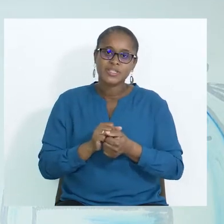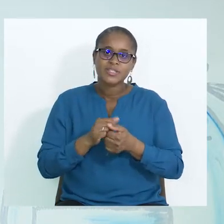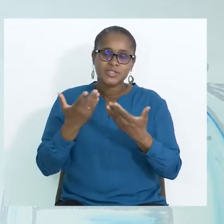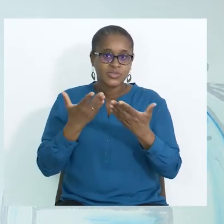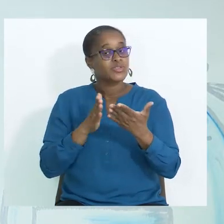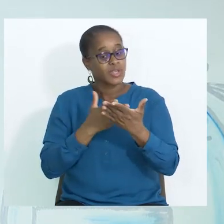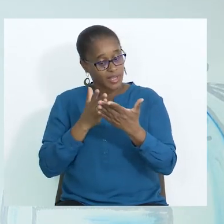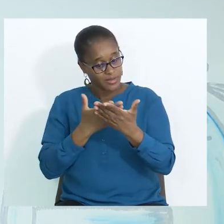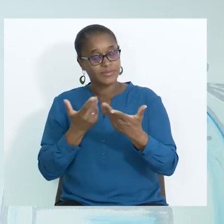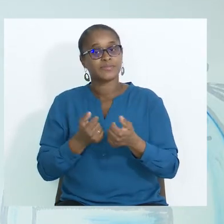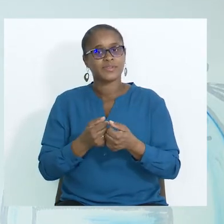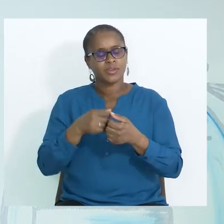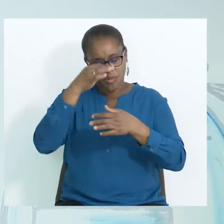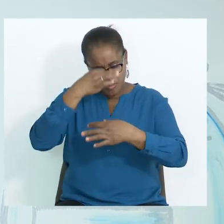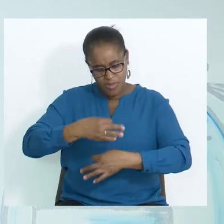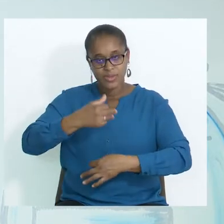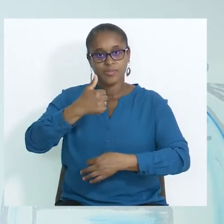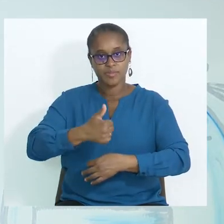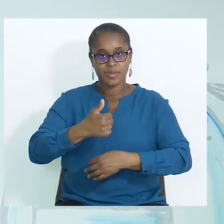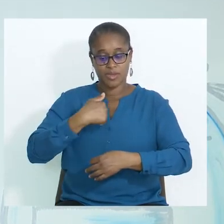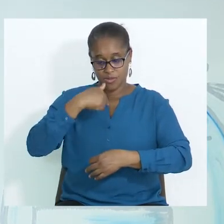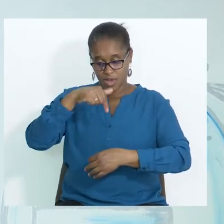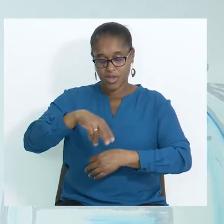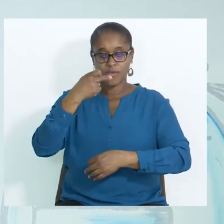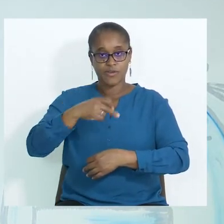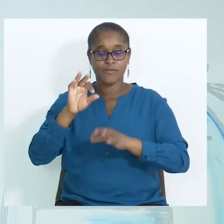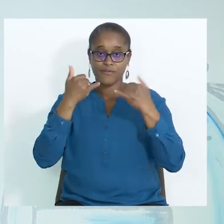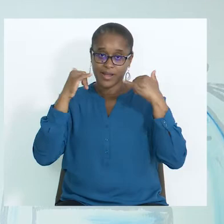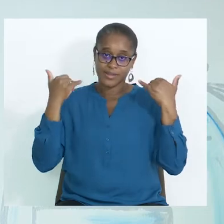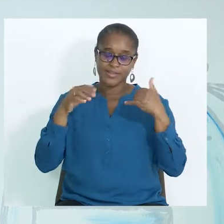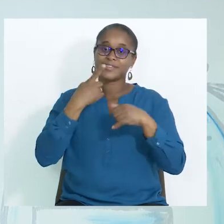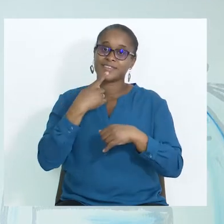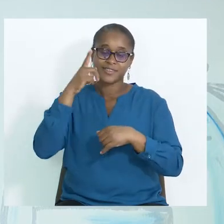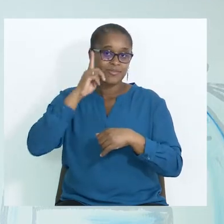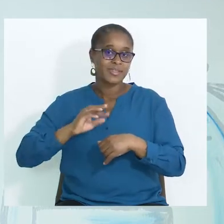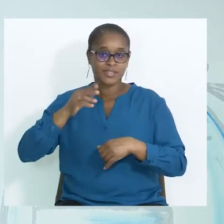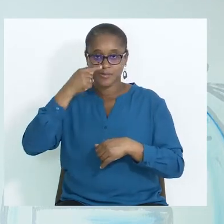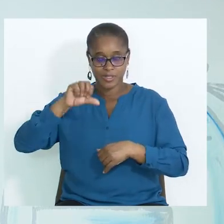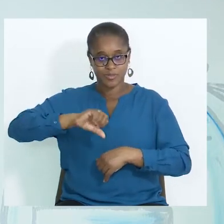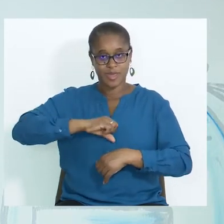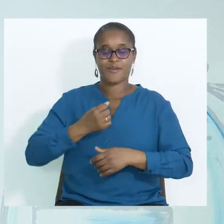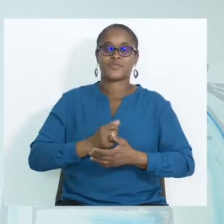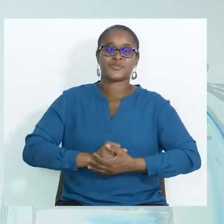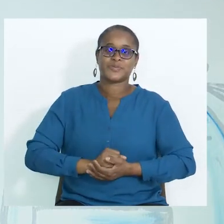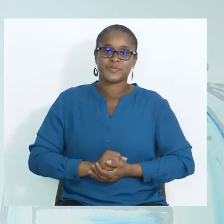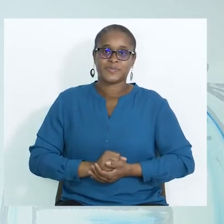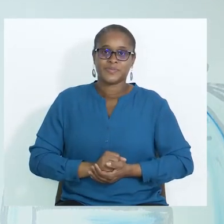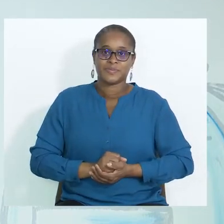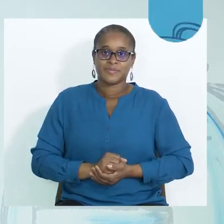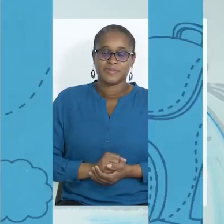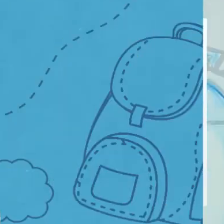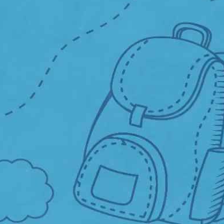G lições comporta em si bem que eu aqui fico feliz perto Minhas meninas e meus